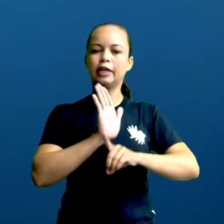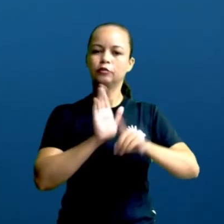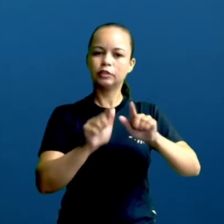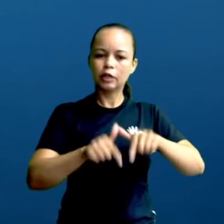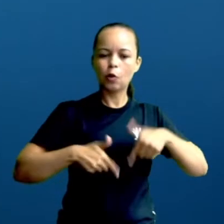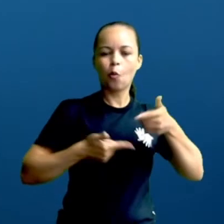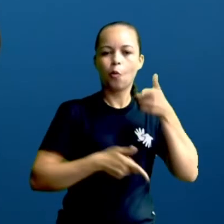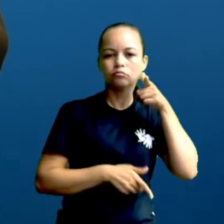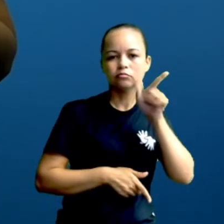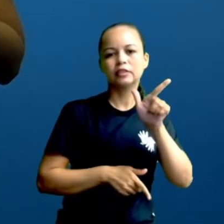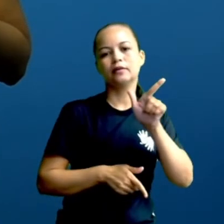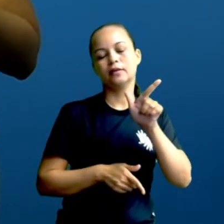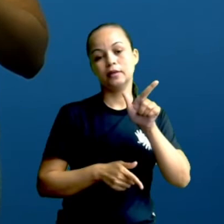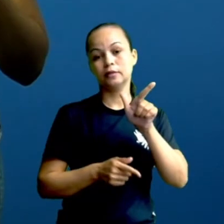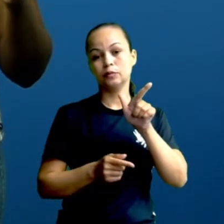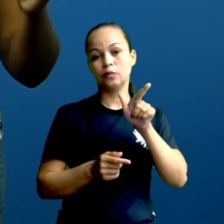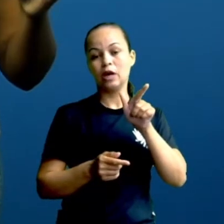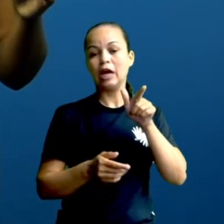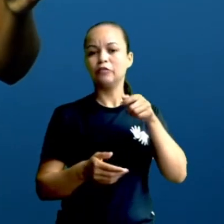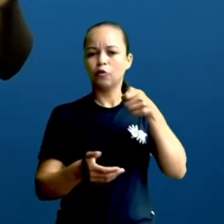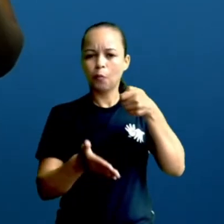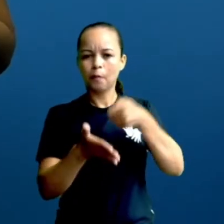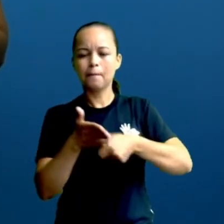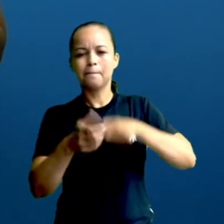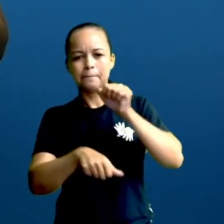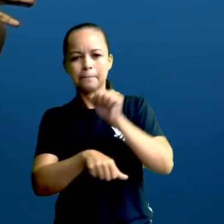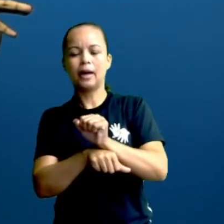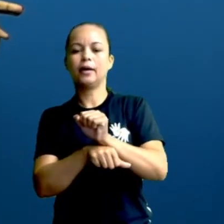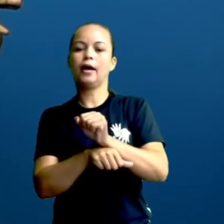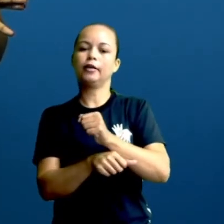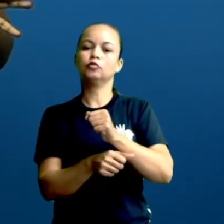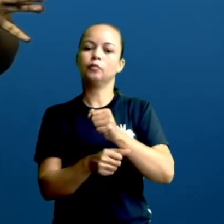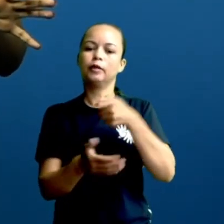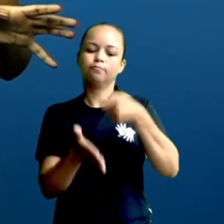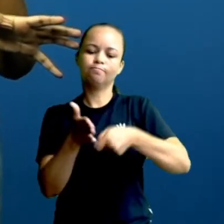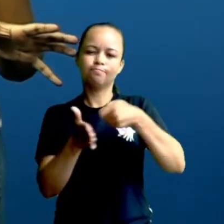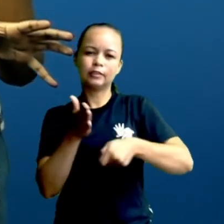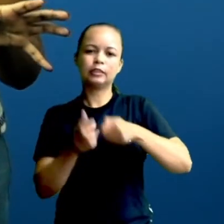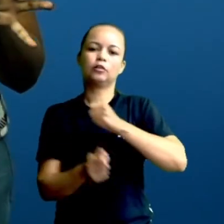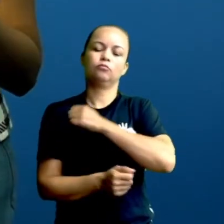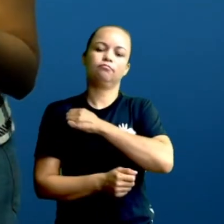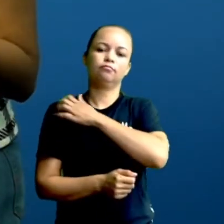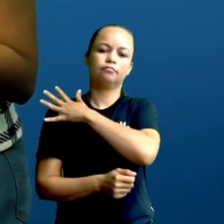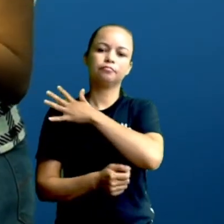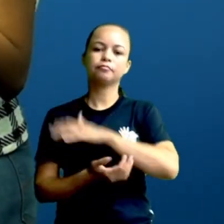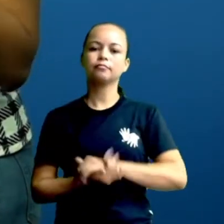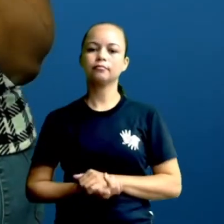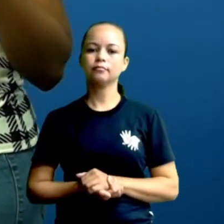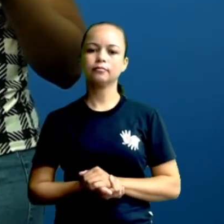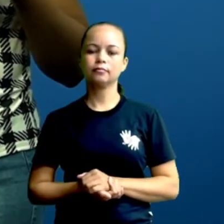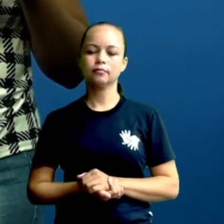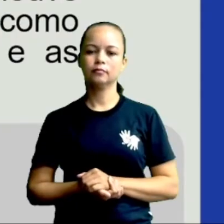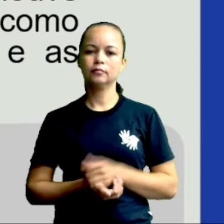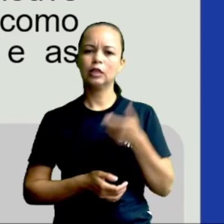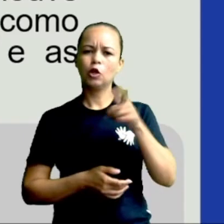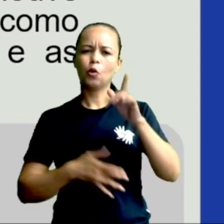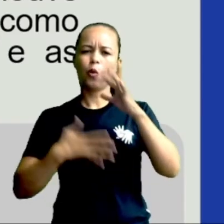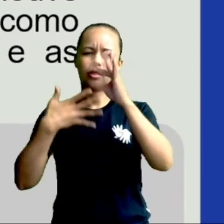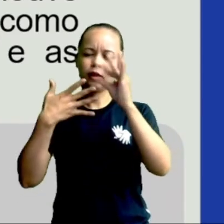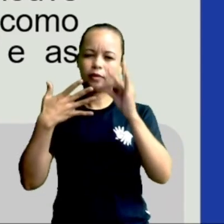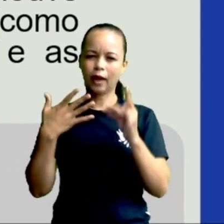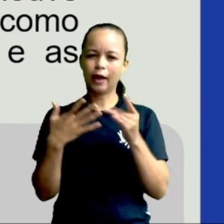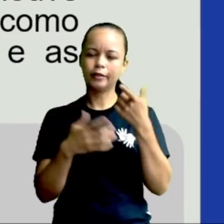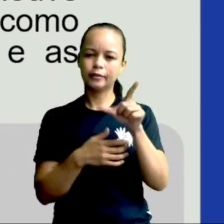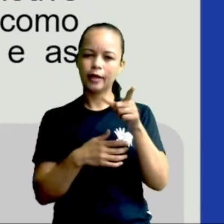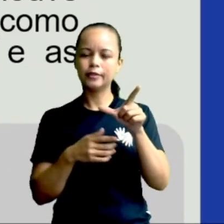eles foram aí combatidos pelo período da ditadura militar. E outro detalhe